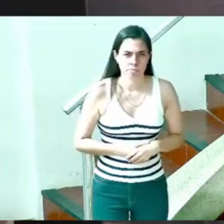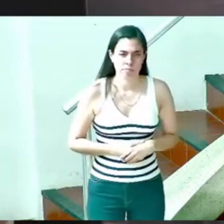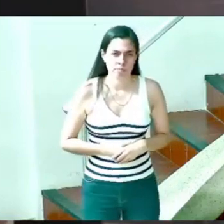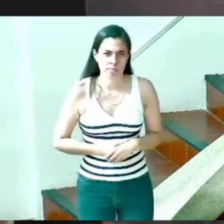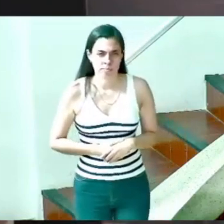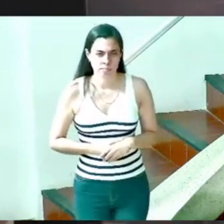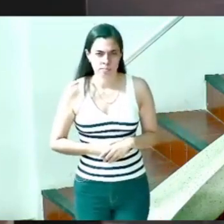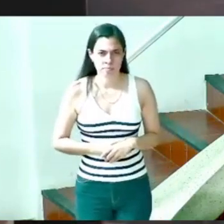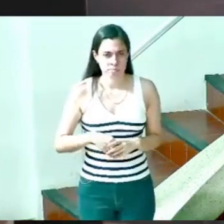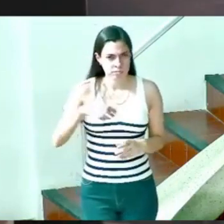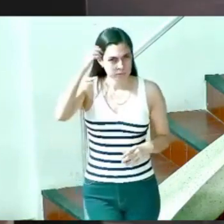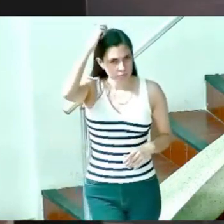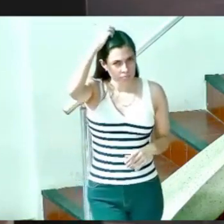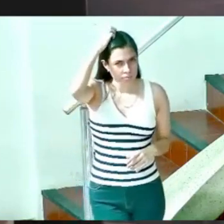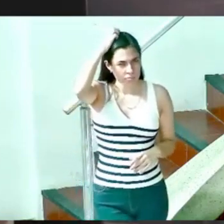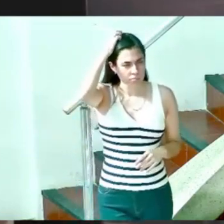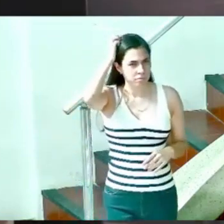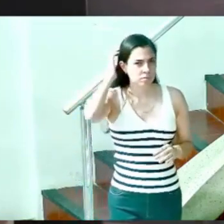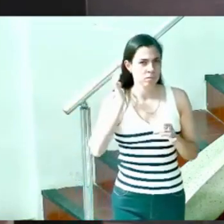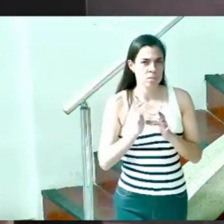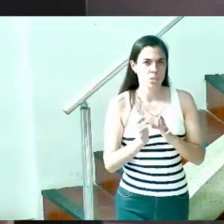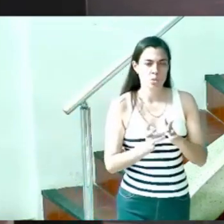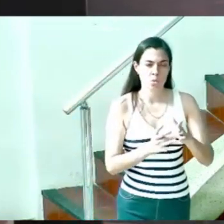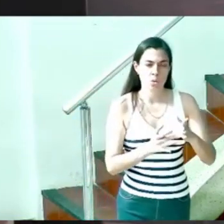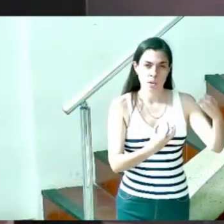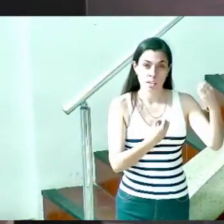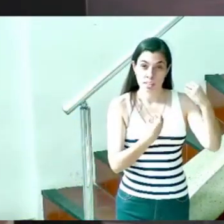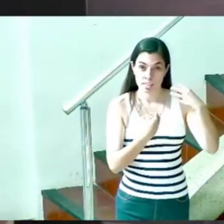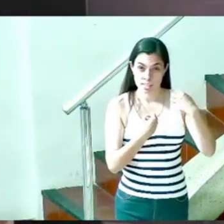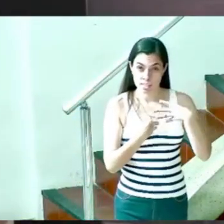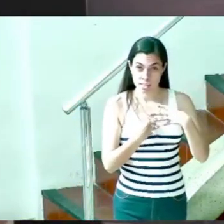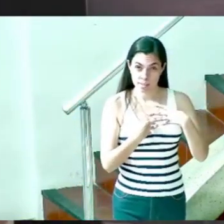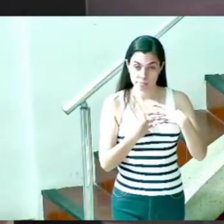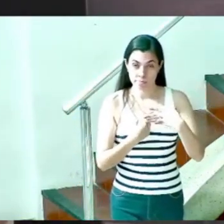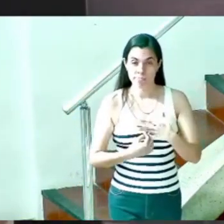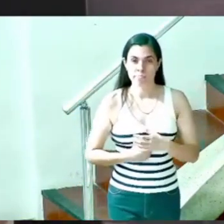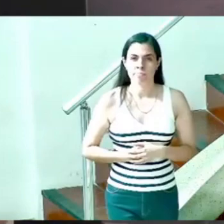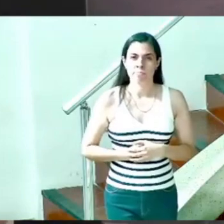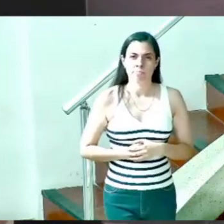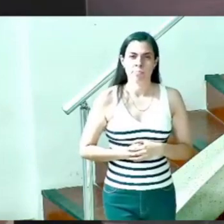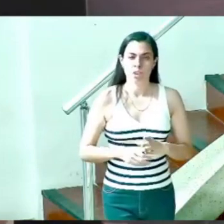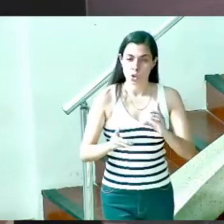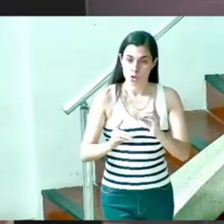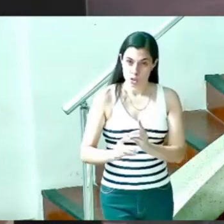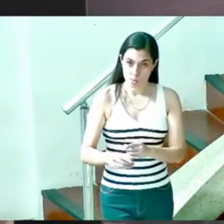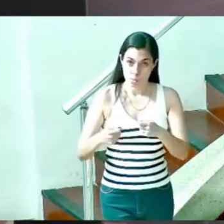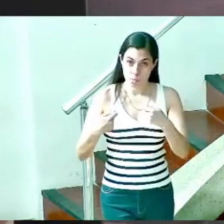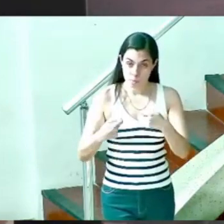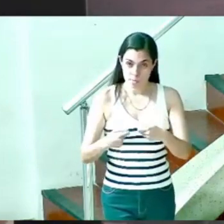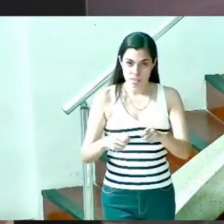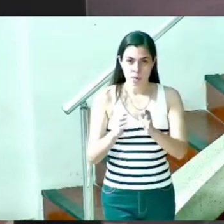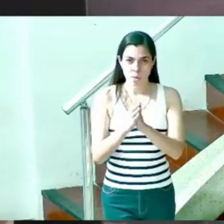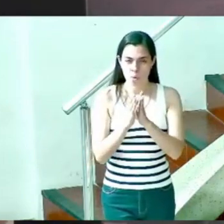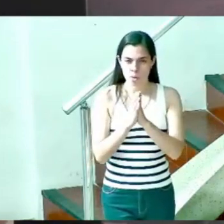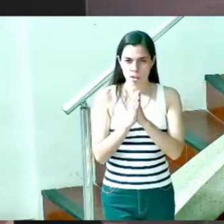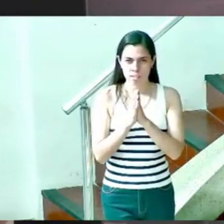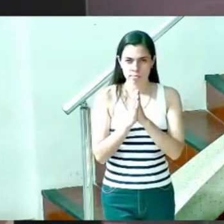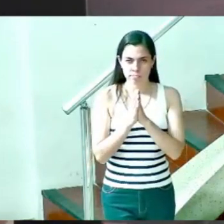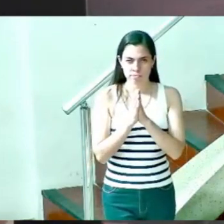aos seus discípulos aqui na sexta petição que eles devem orar e eles devem pedir a Deus para que eles não caiam